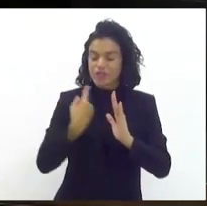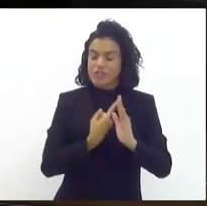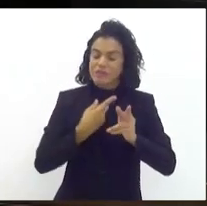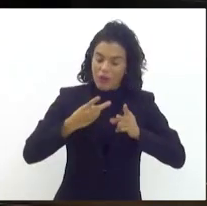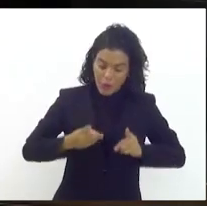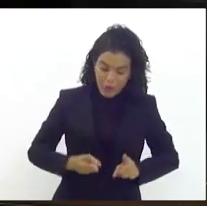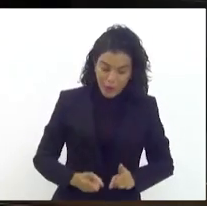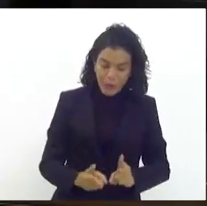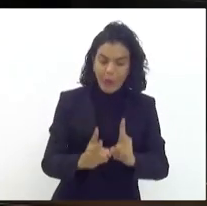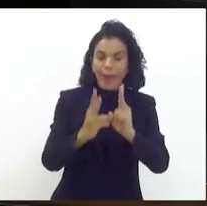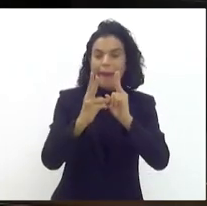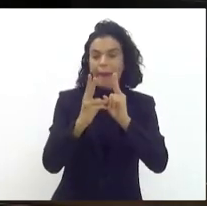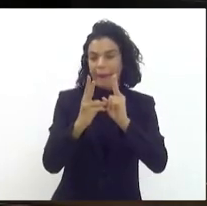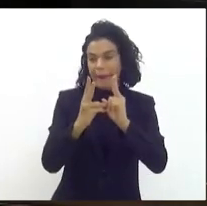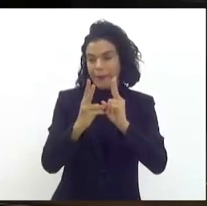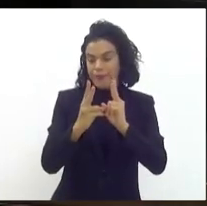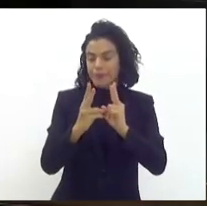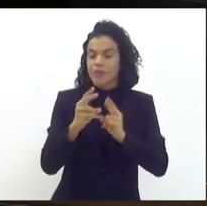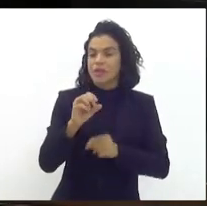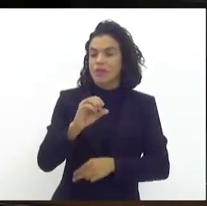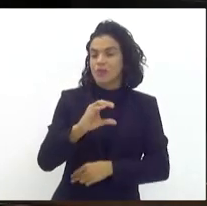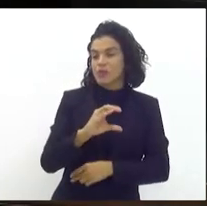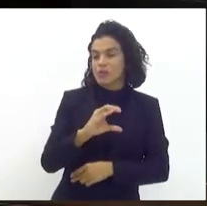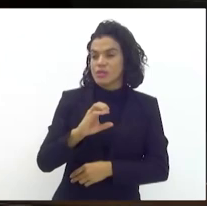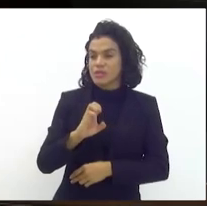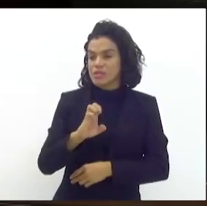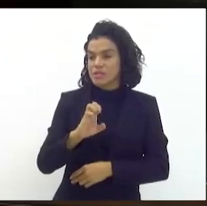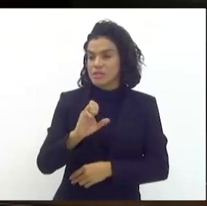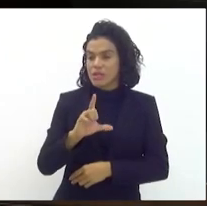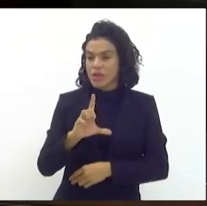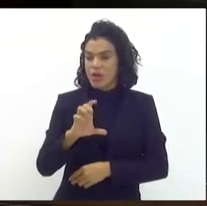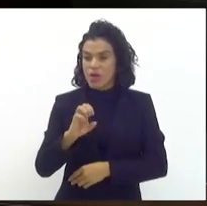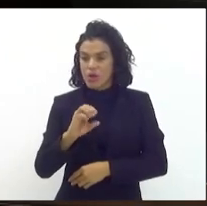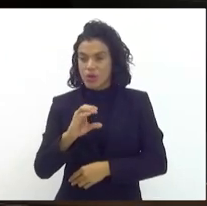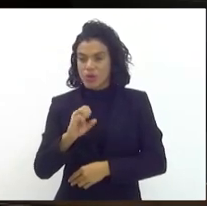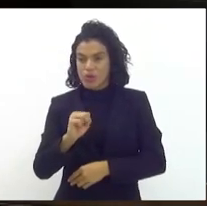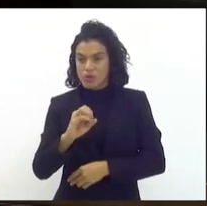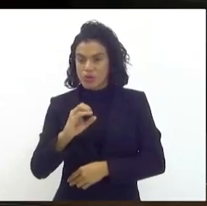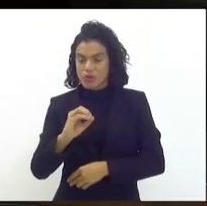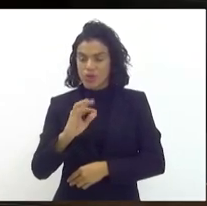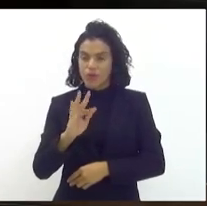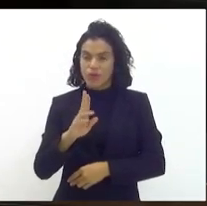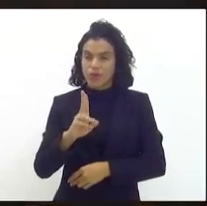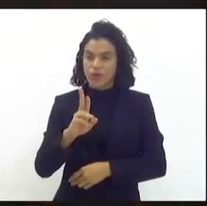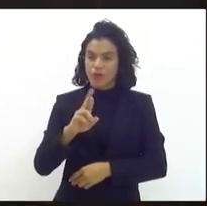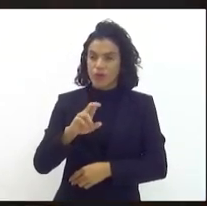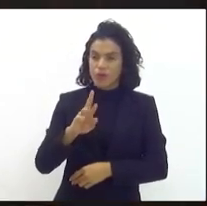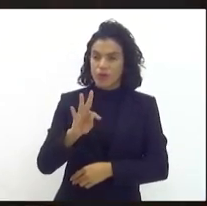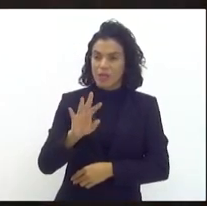reforçando as conclusões do Celso Furtado lá no formação econômica do Brasil Muito obrigado